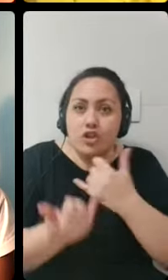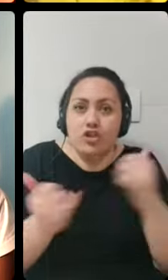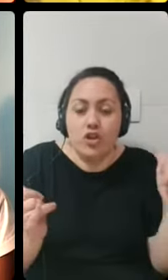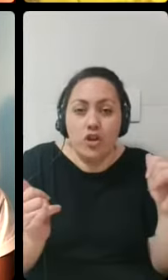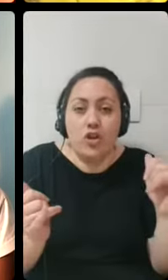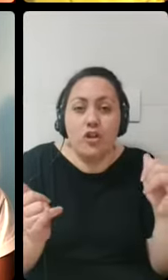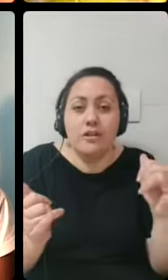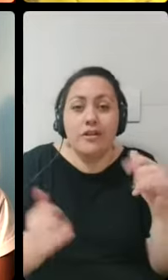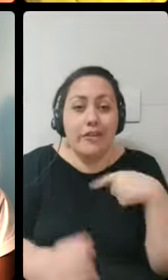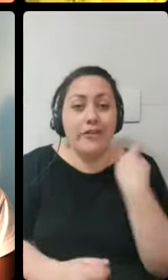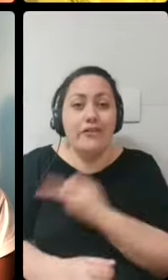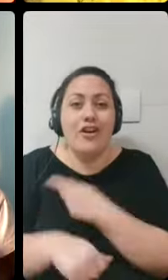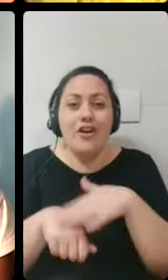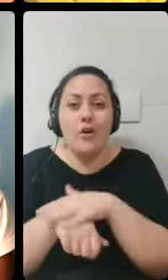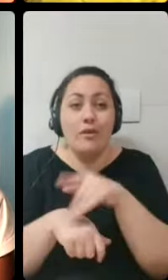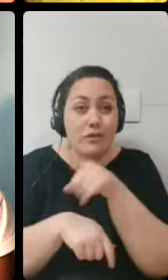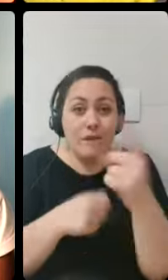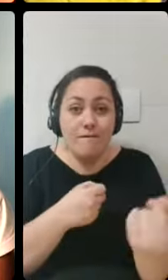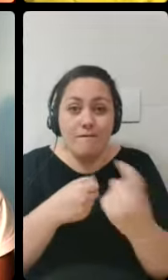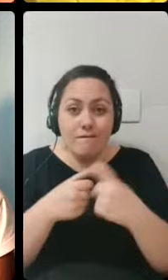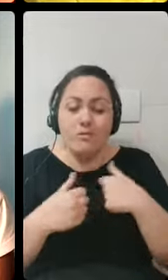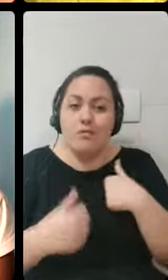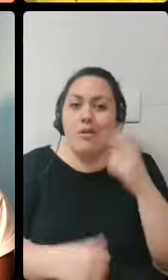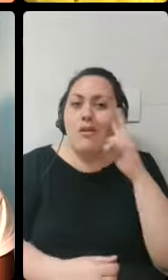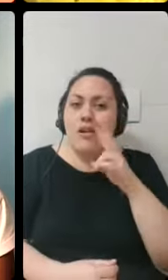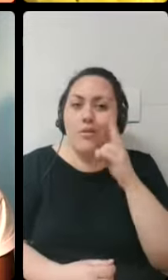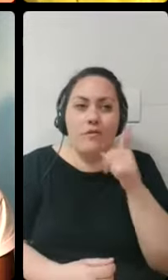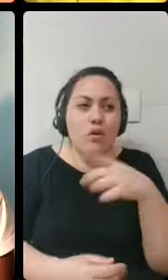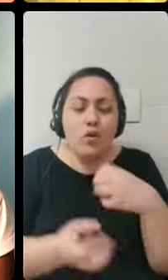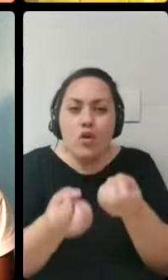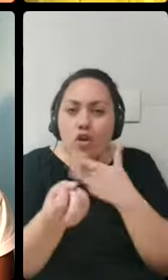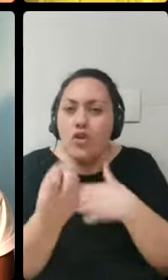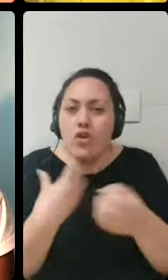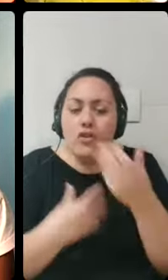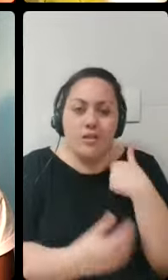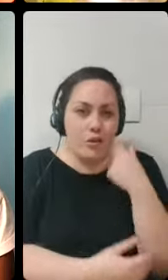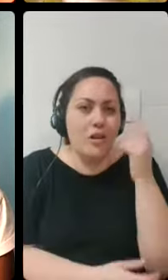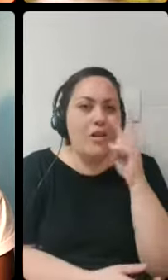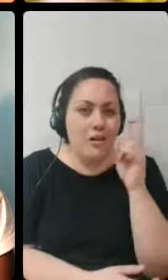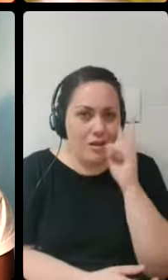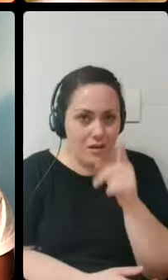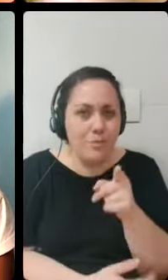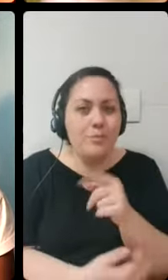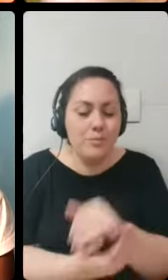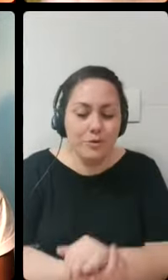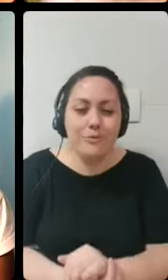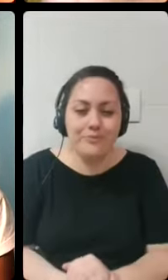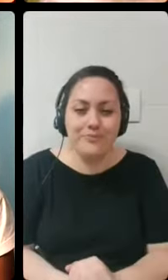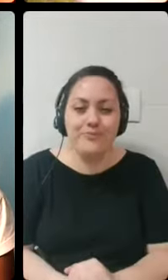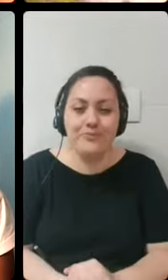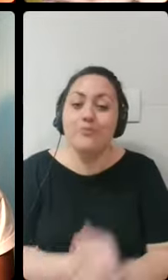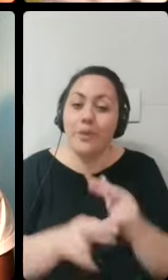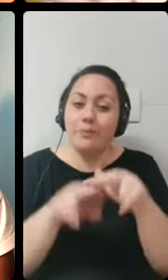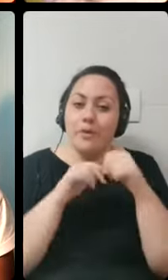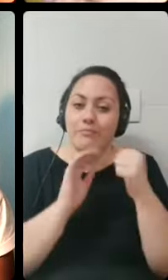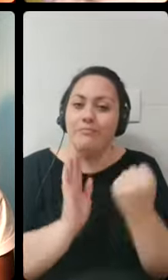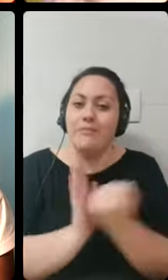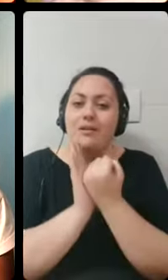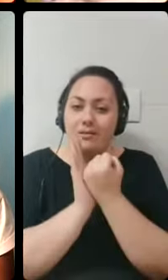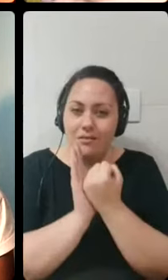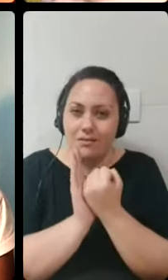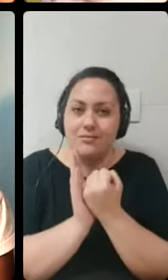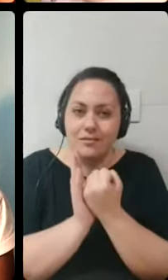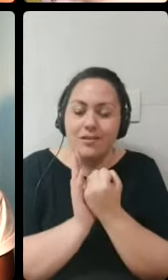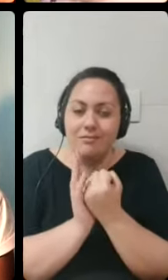Então, é que a gente viu uma história. Eu me lembro da história, então por isso que foi tão impactante. Foi.